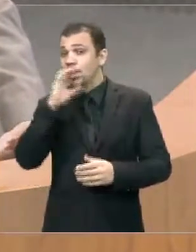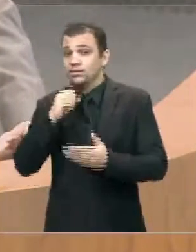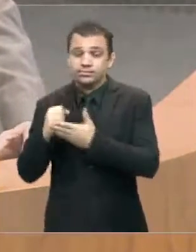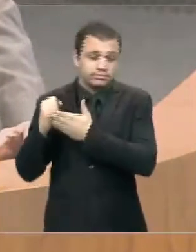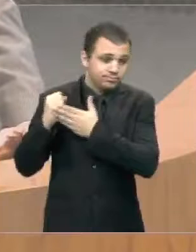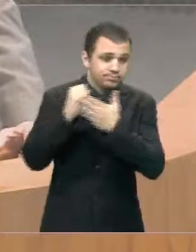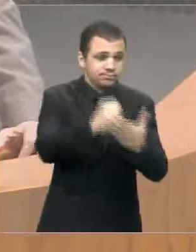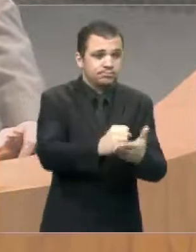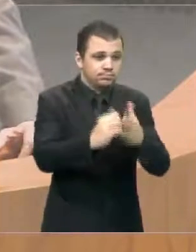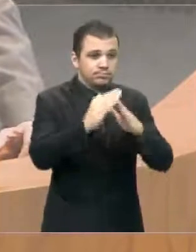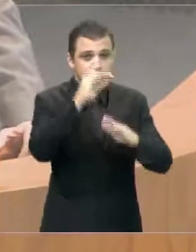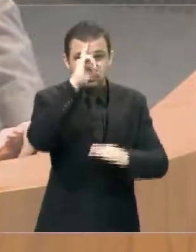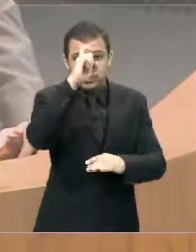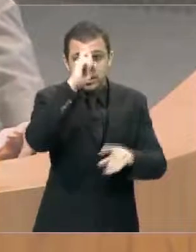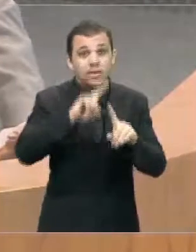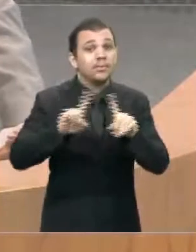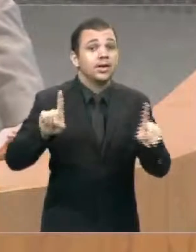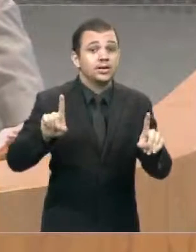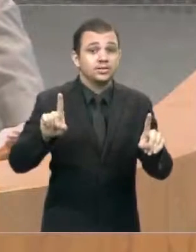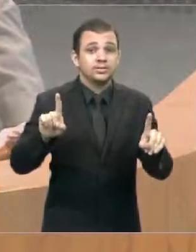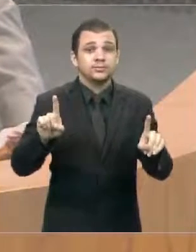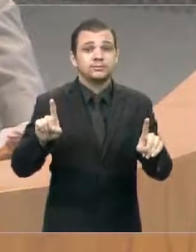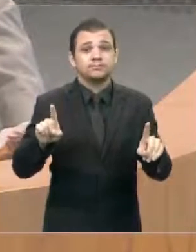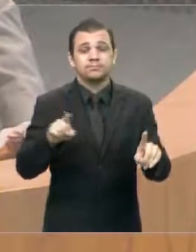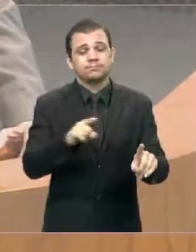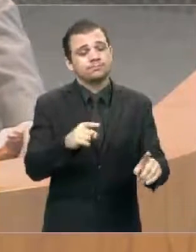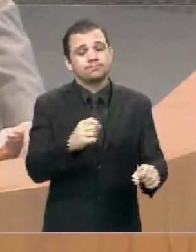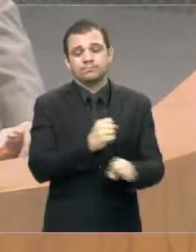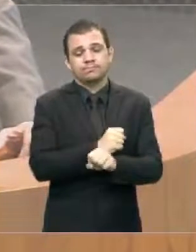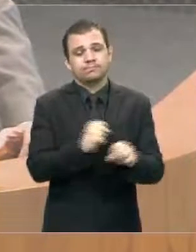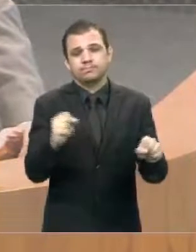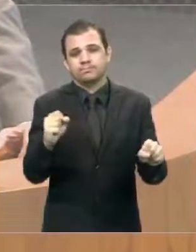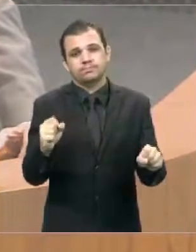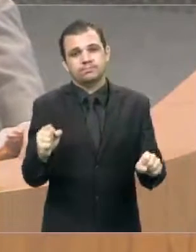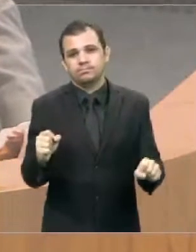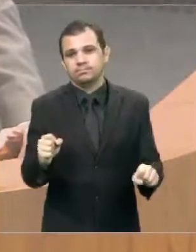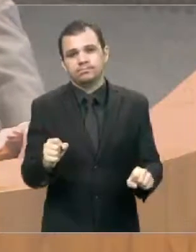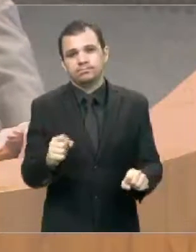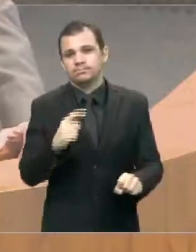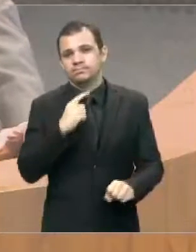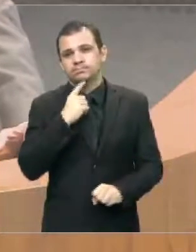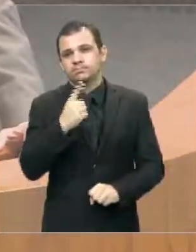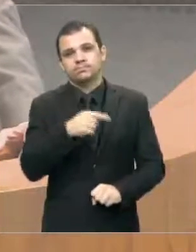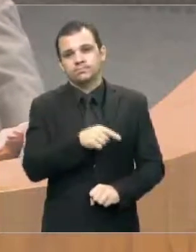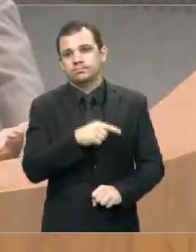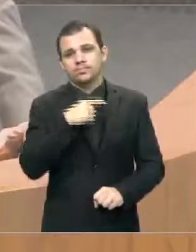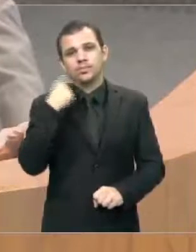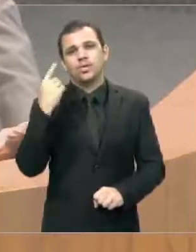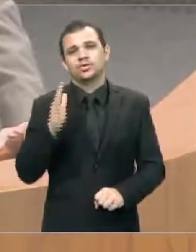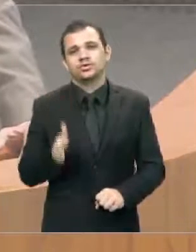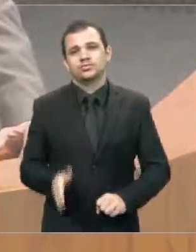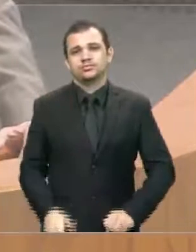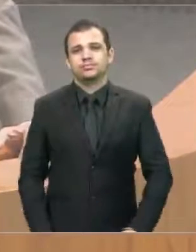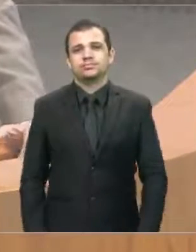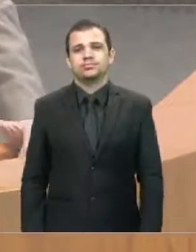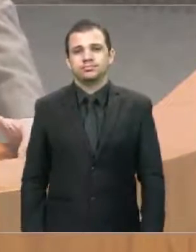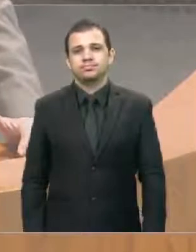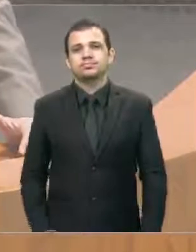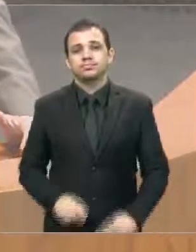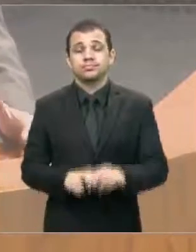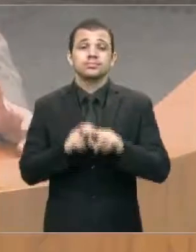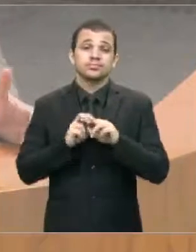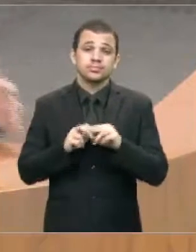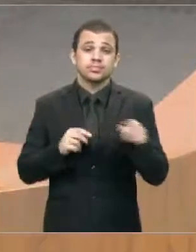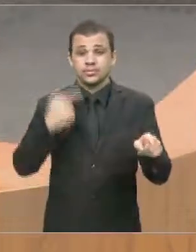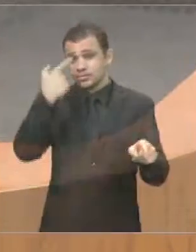possível, mas foi absolutamente inócua a tentativa, em razão de que